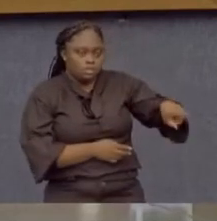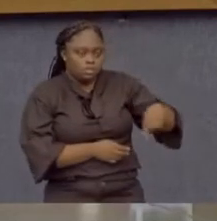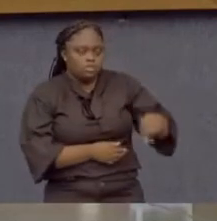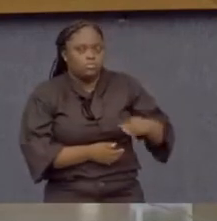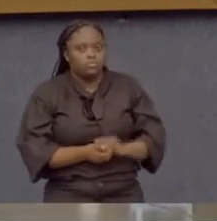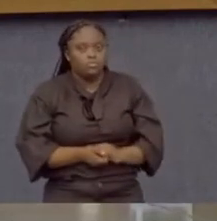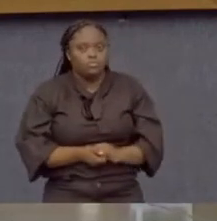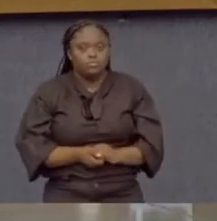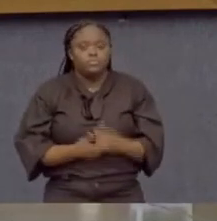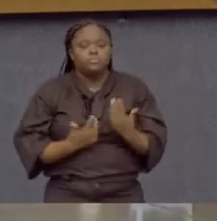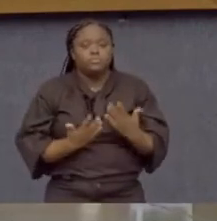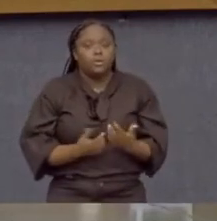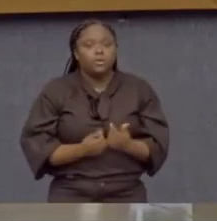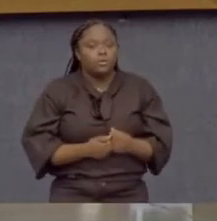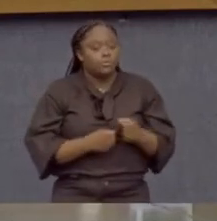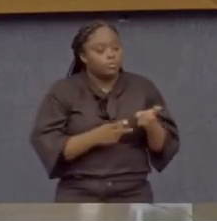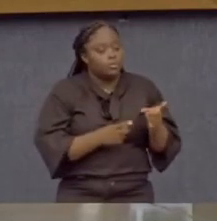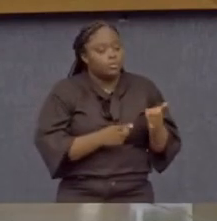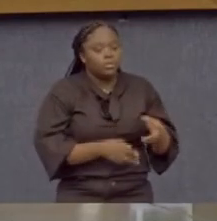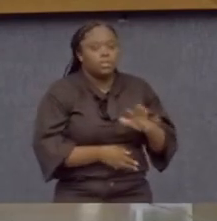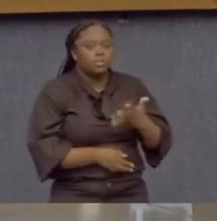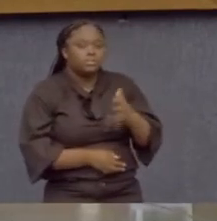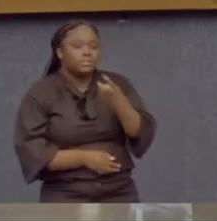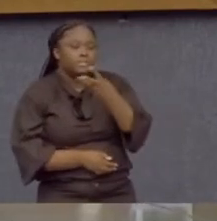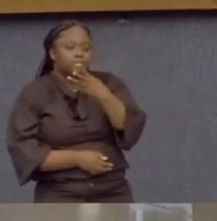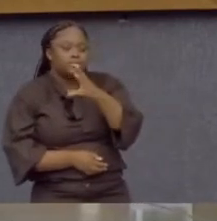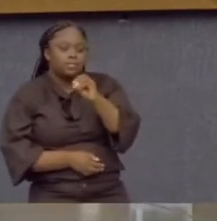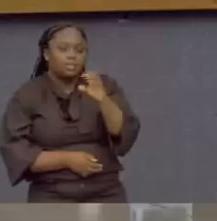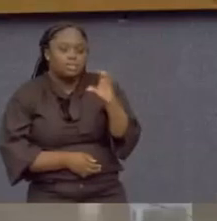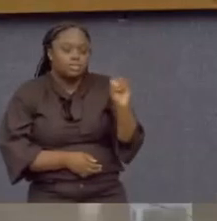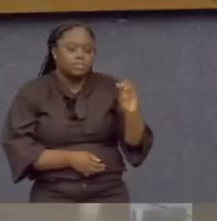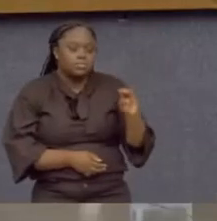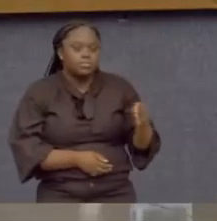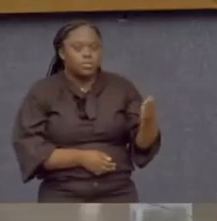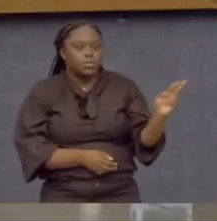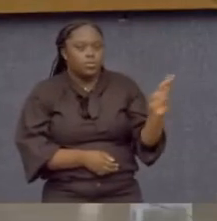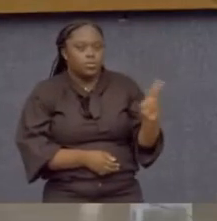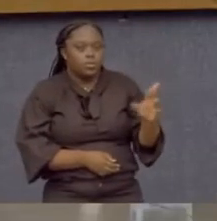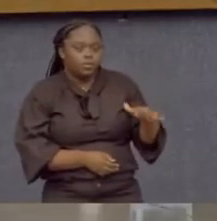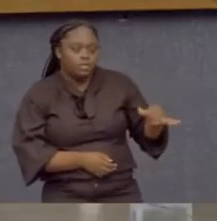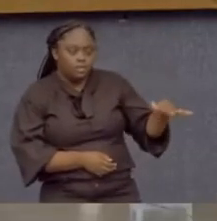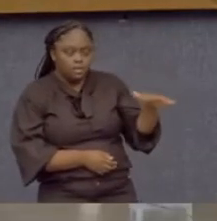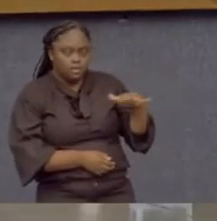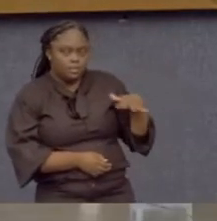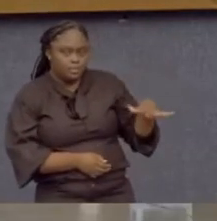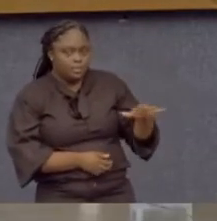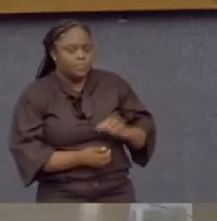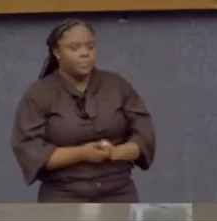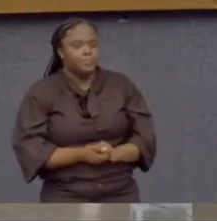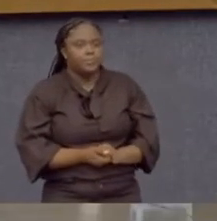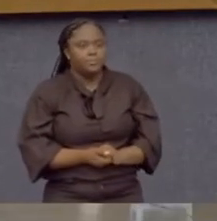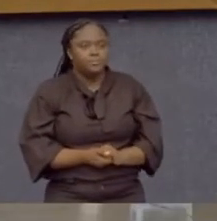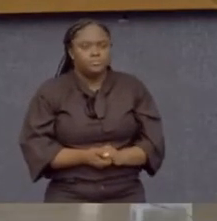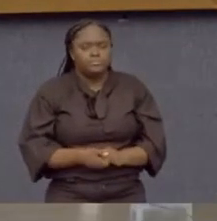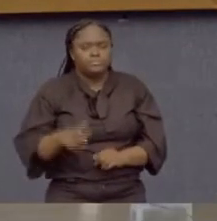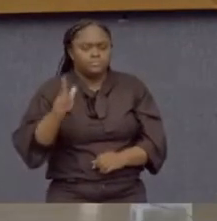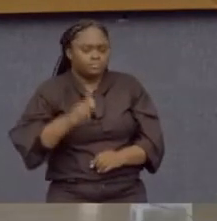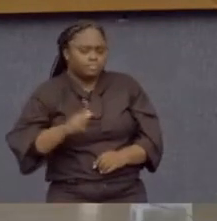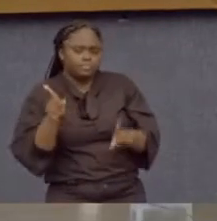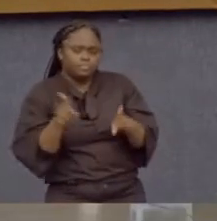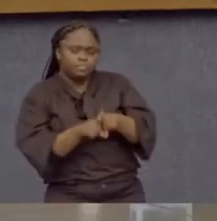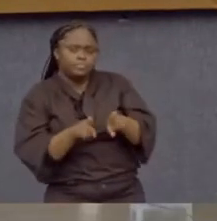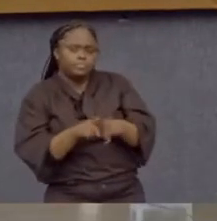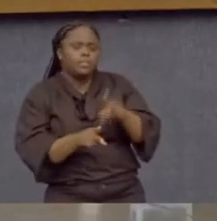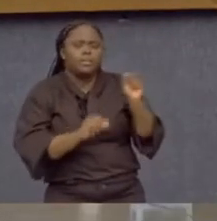governo resolveu vender, o preço estabelecido era de 300 milhões de reais por aquela área. E,